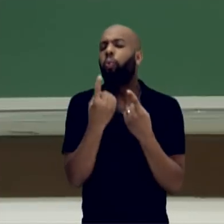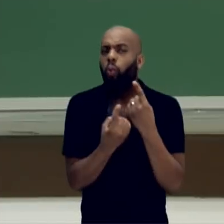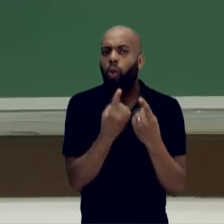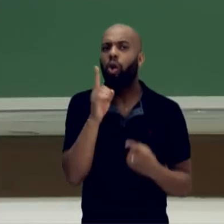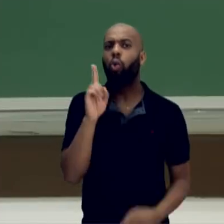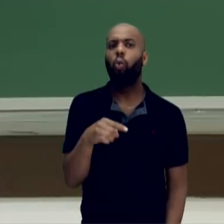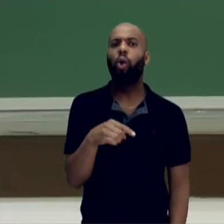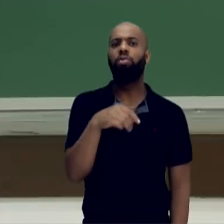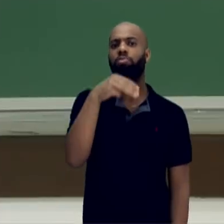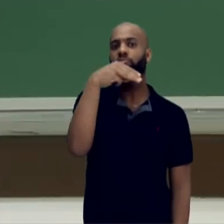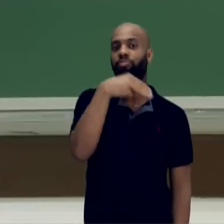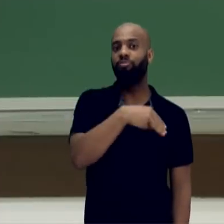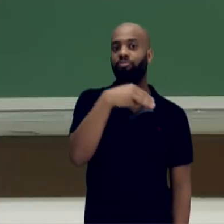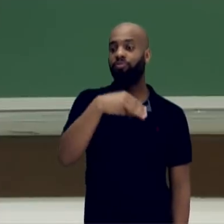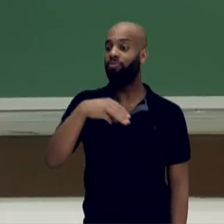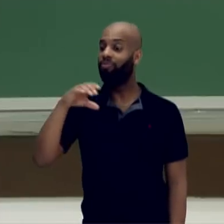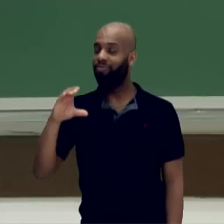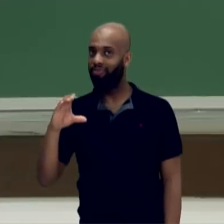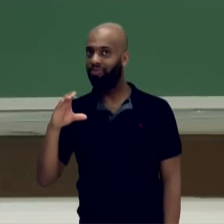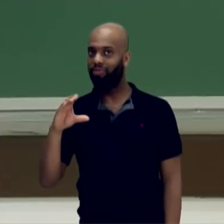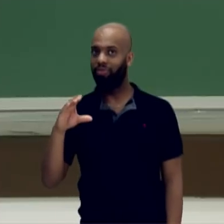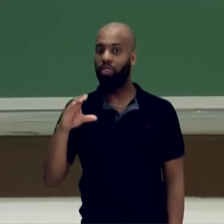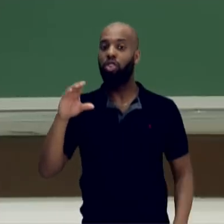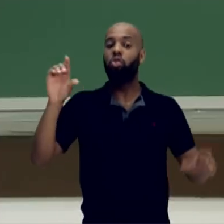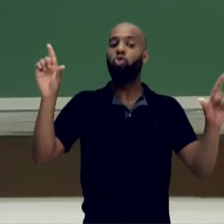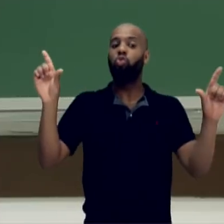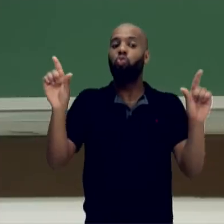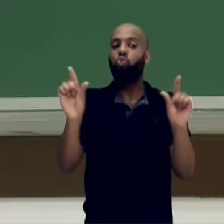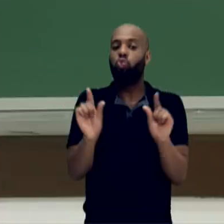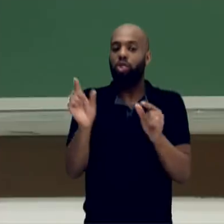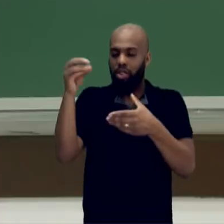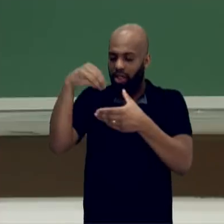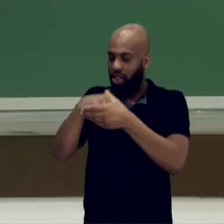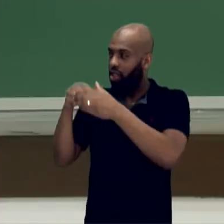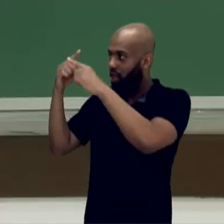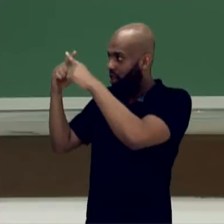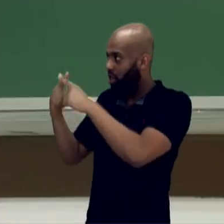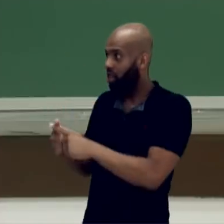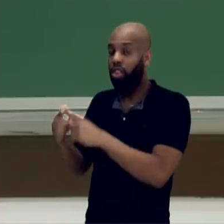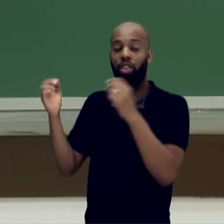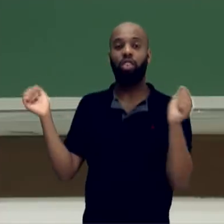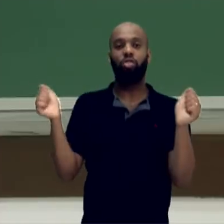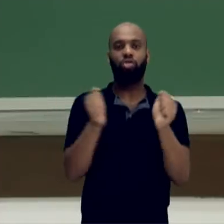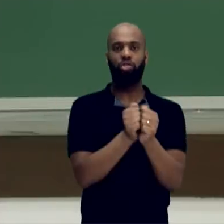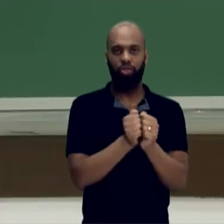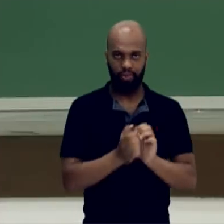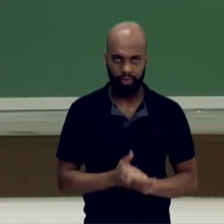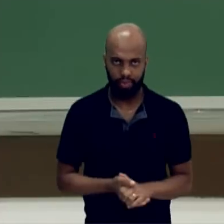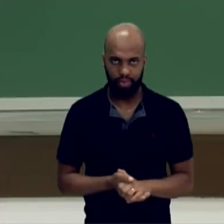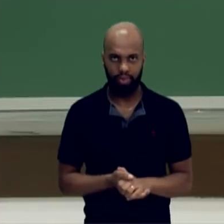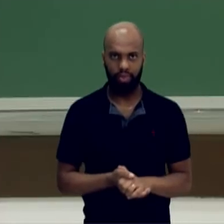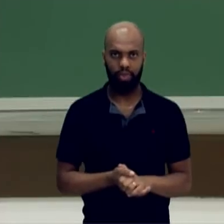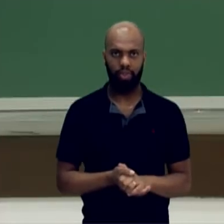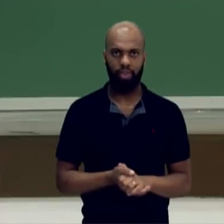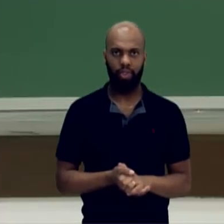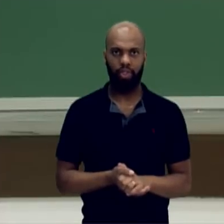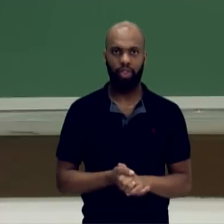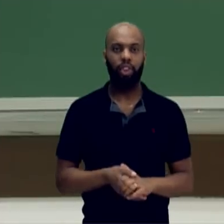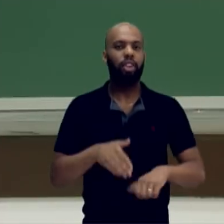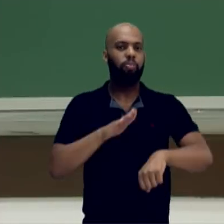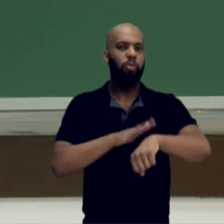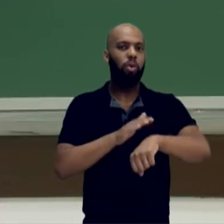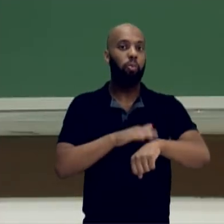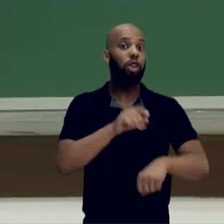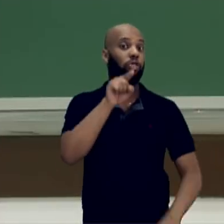o menor, o menor da tabuada juntos. Lembra lá. Tempo para